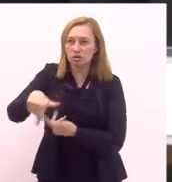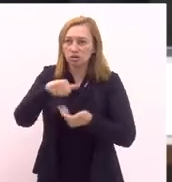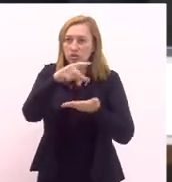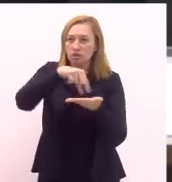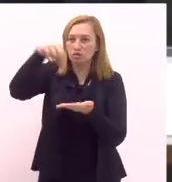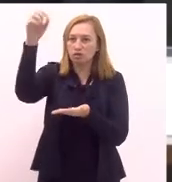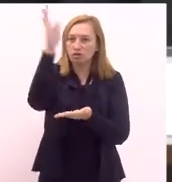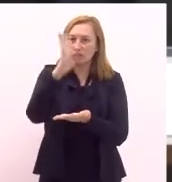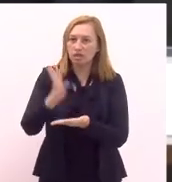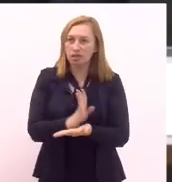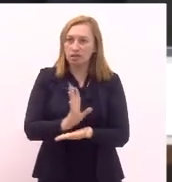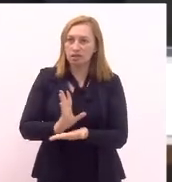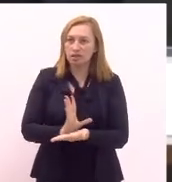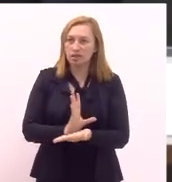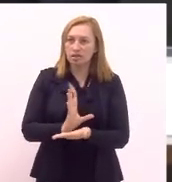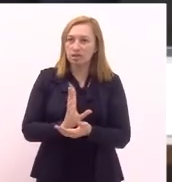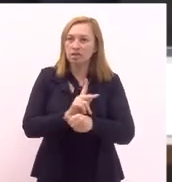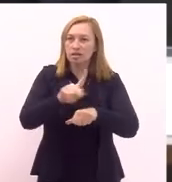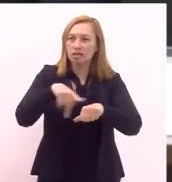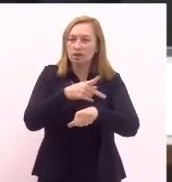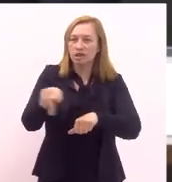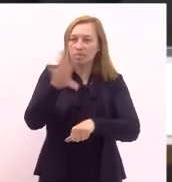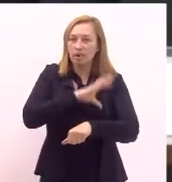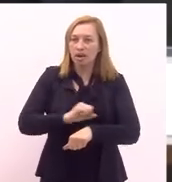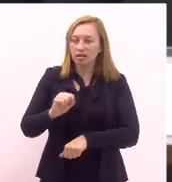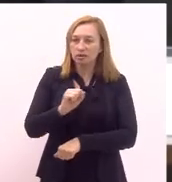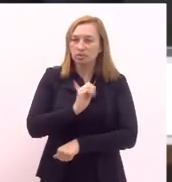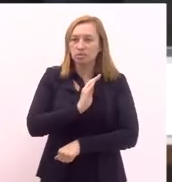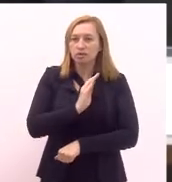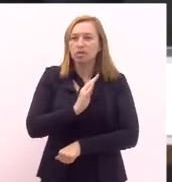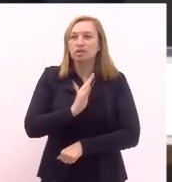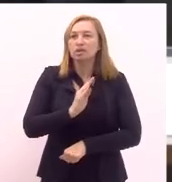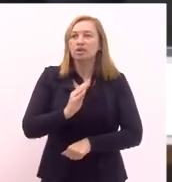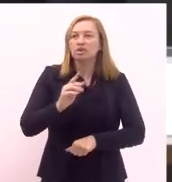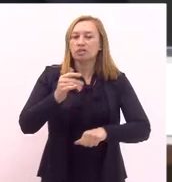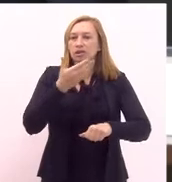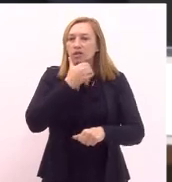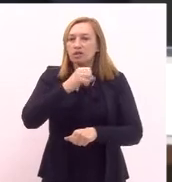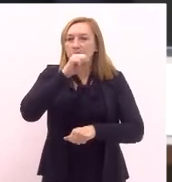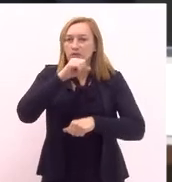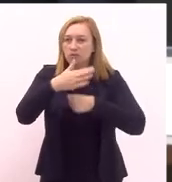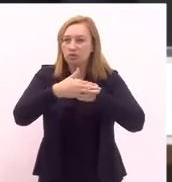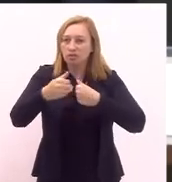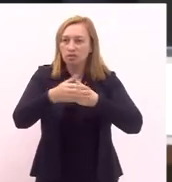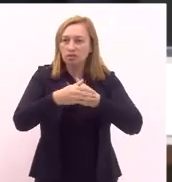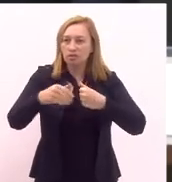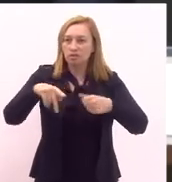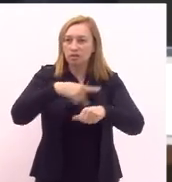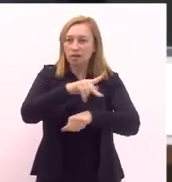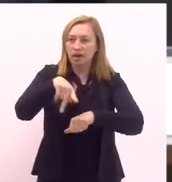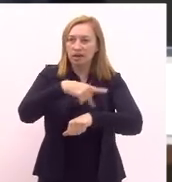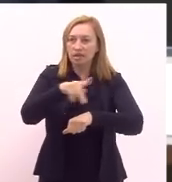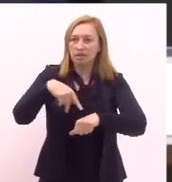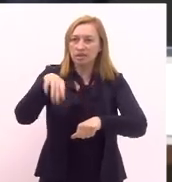se você for fazer sexo se reconhecer